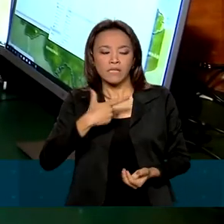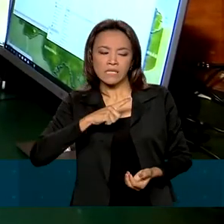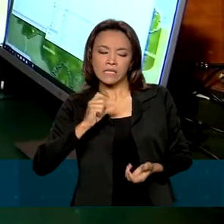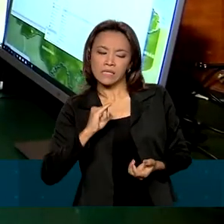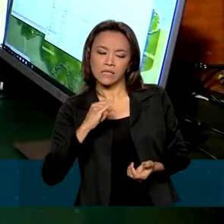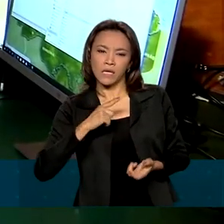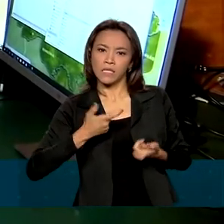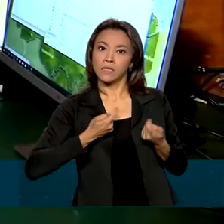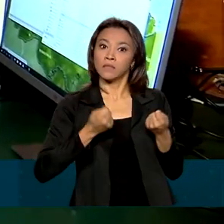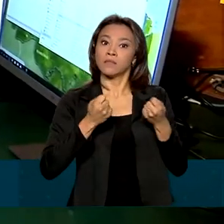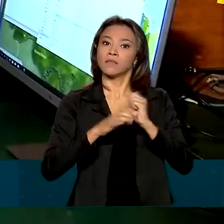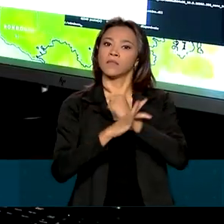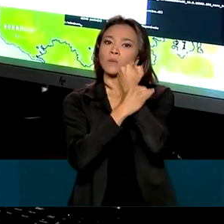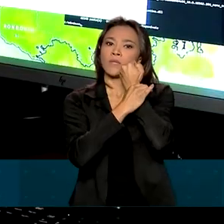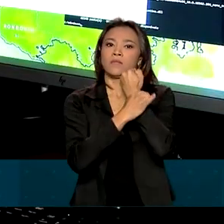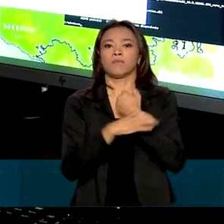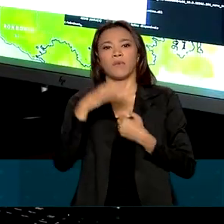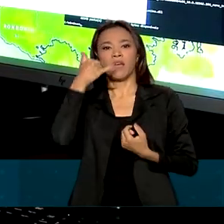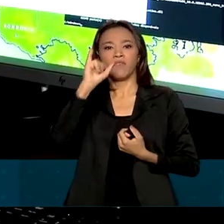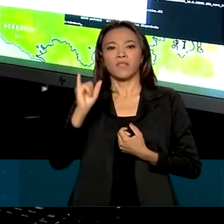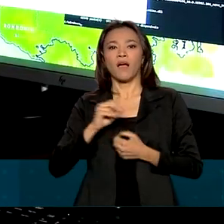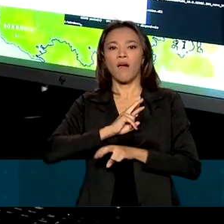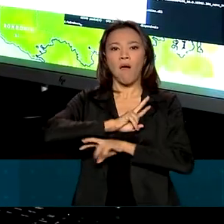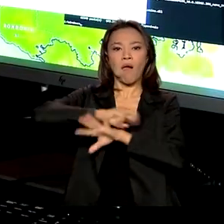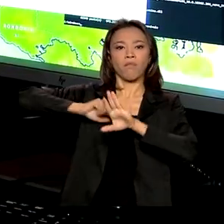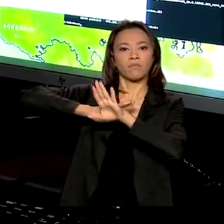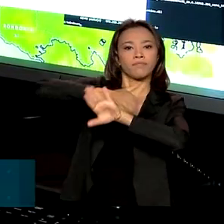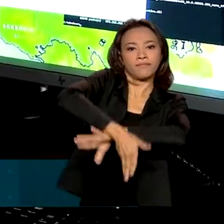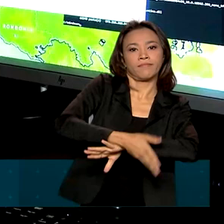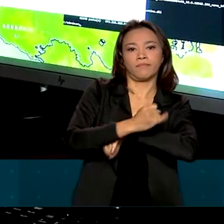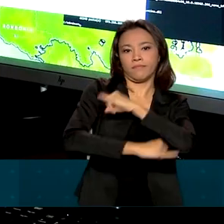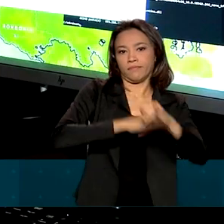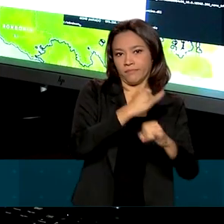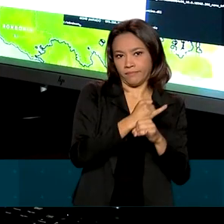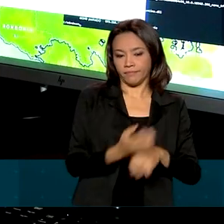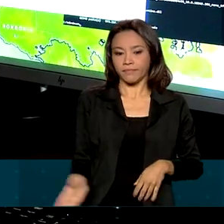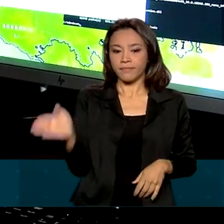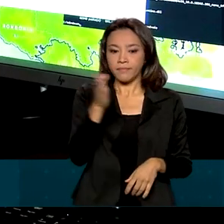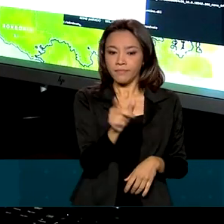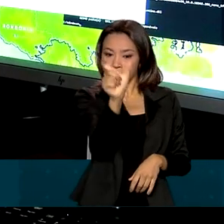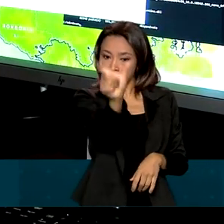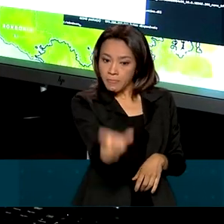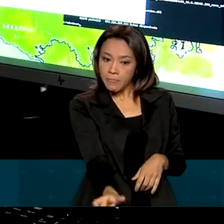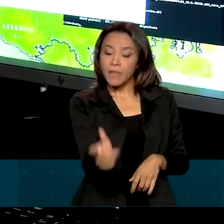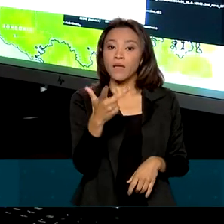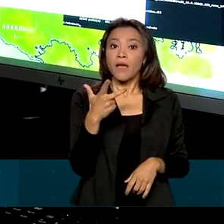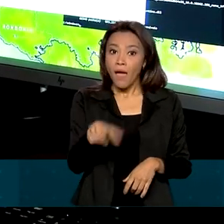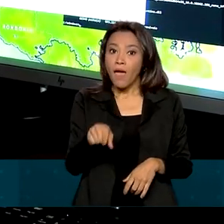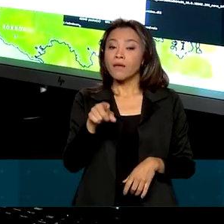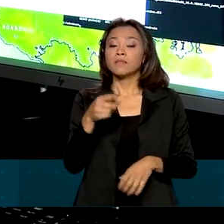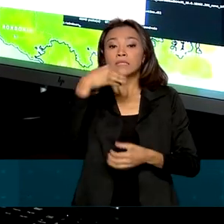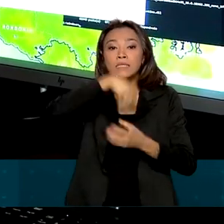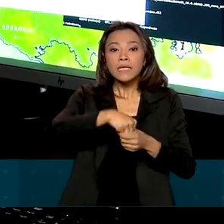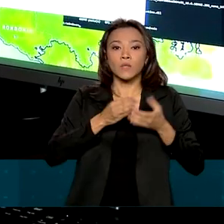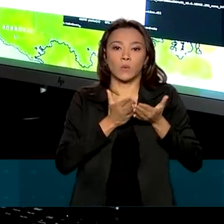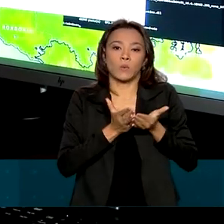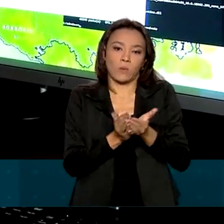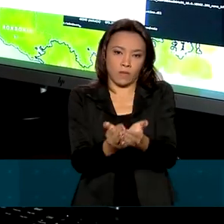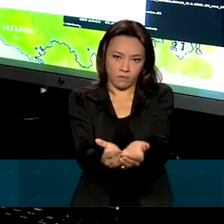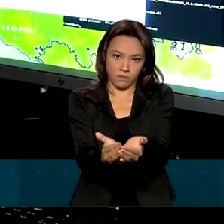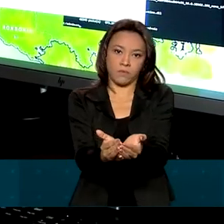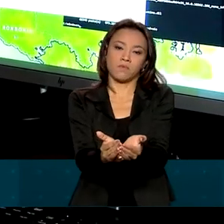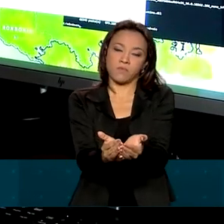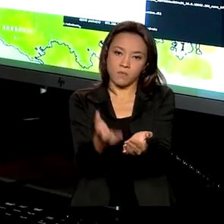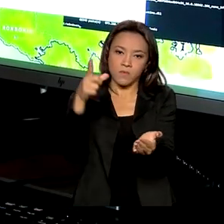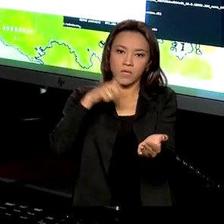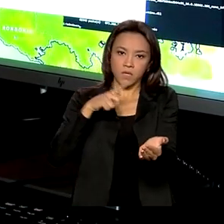a invasão de hackers. Consiste na capacitação dos militares que estão dentro do navio, ou seja, os militares que estão